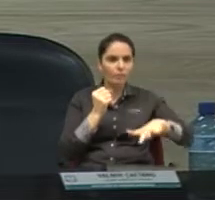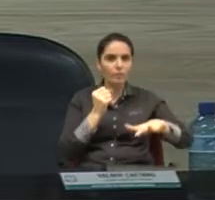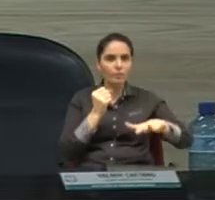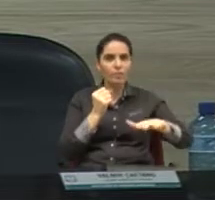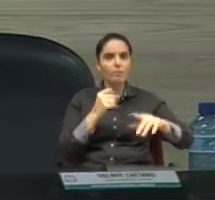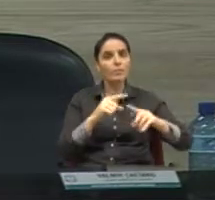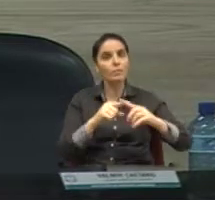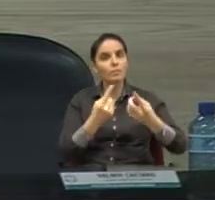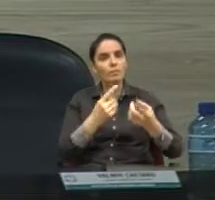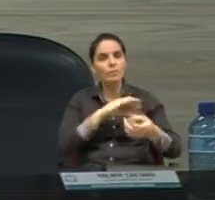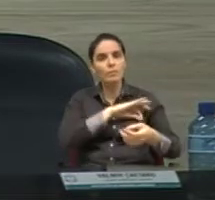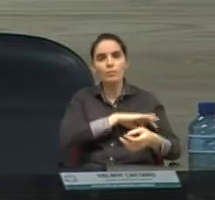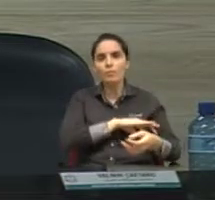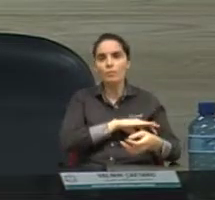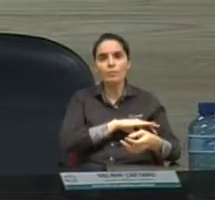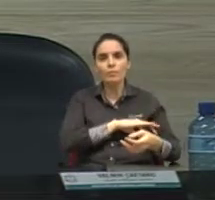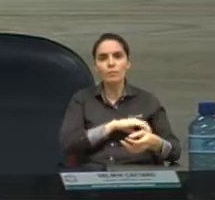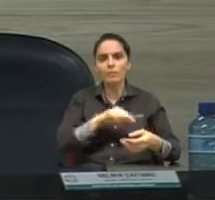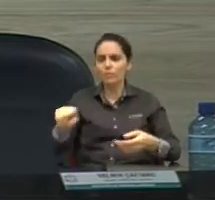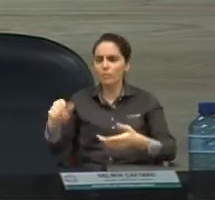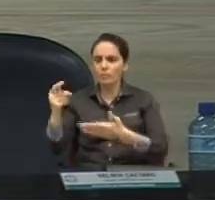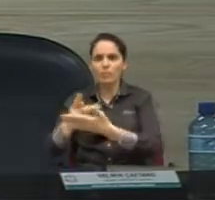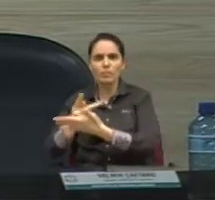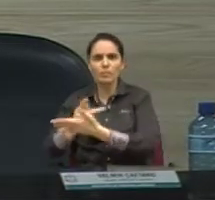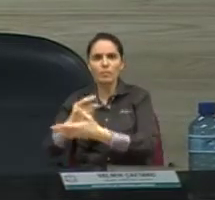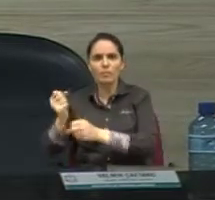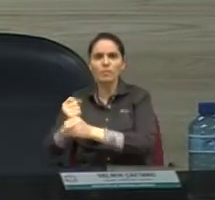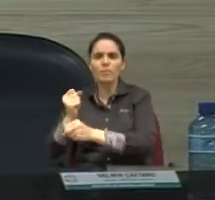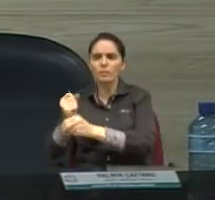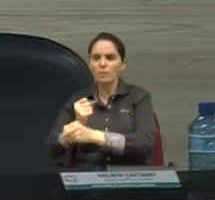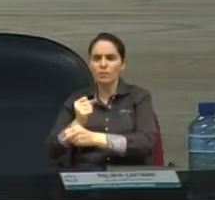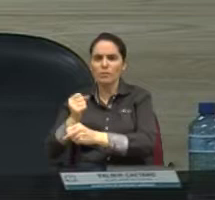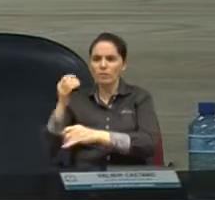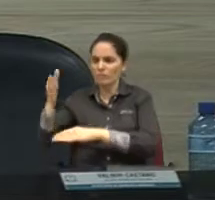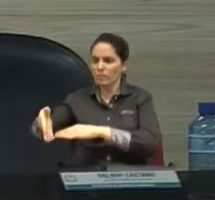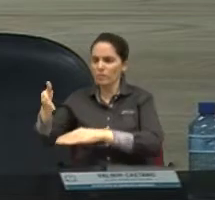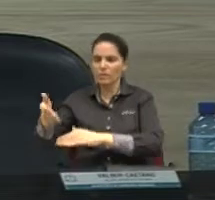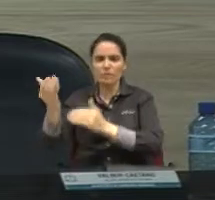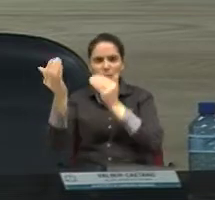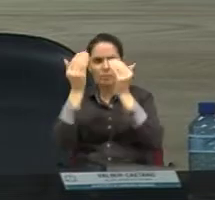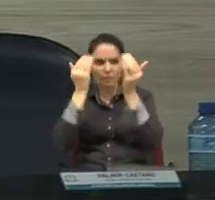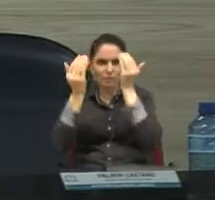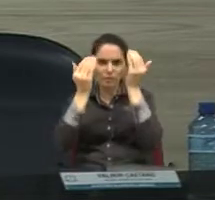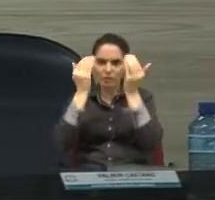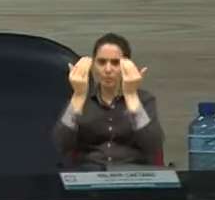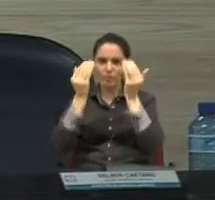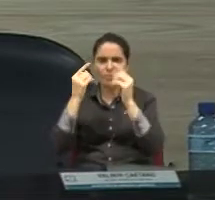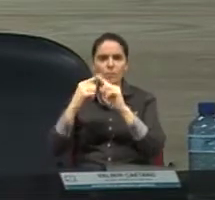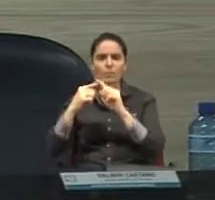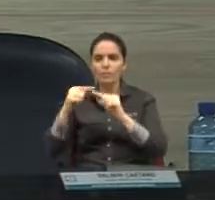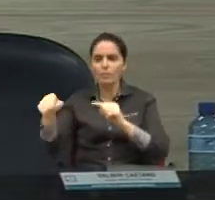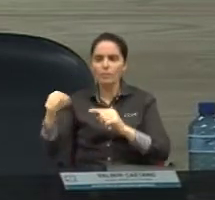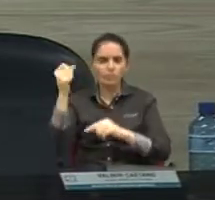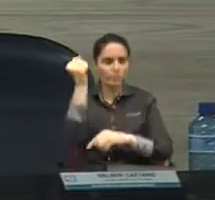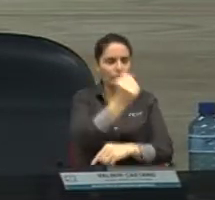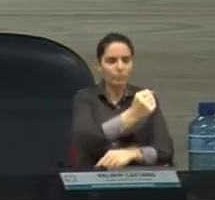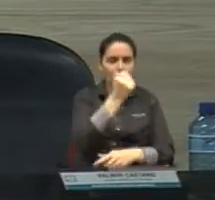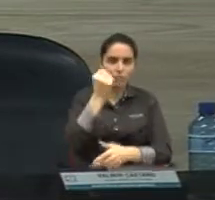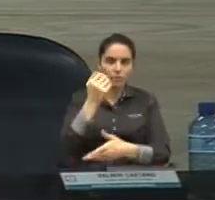rebaixado depois para... Fica 1 ano tratando aí psicólogo, porque matou.